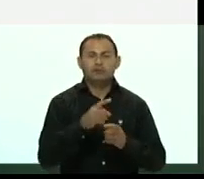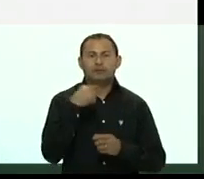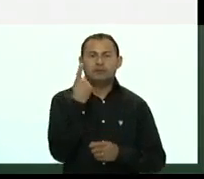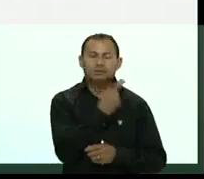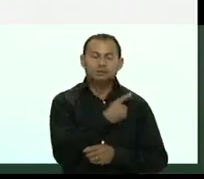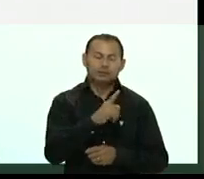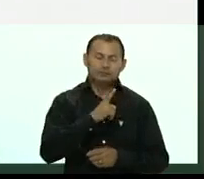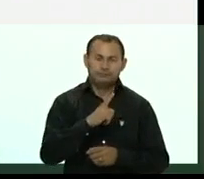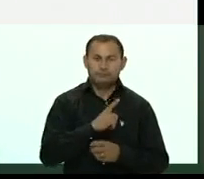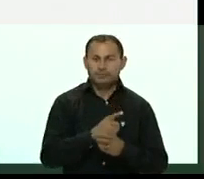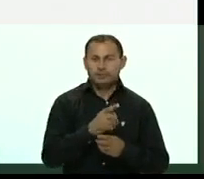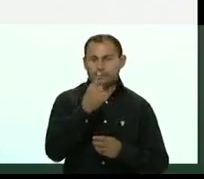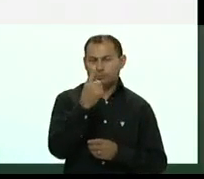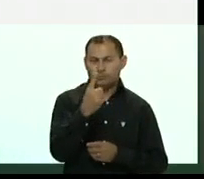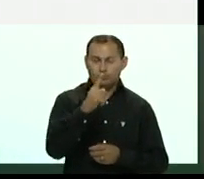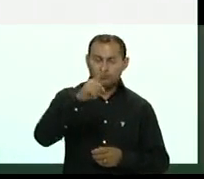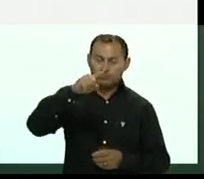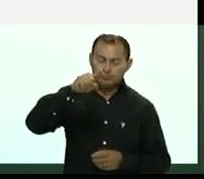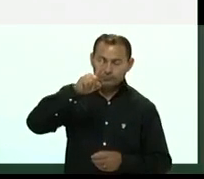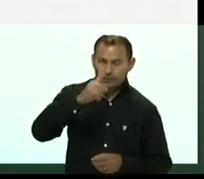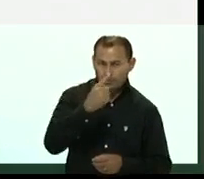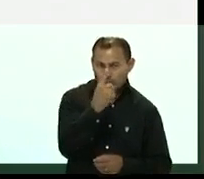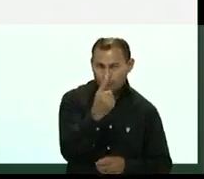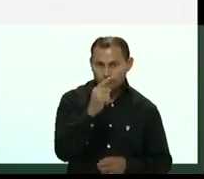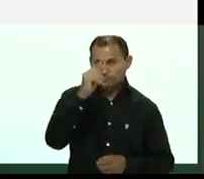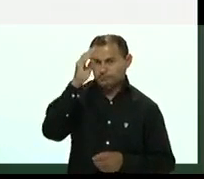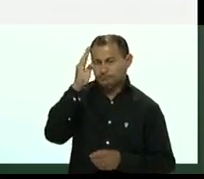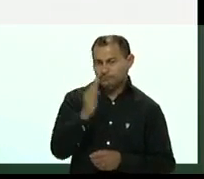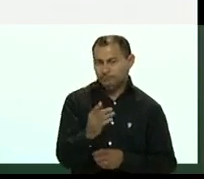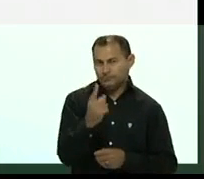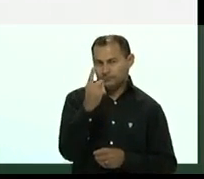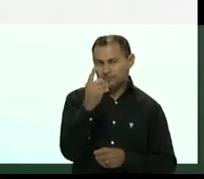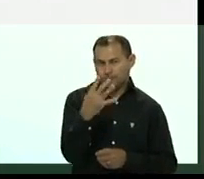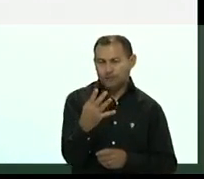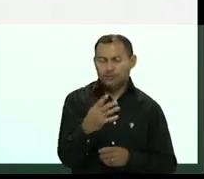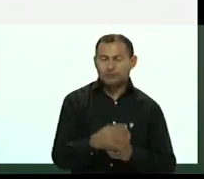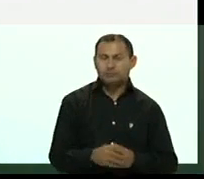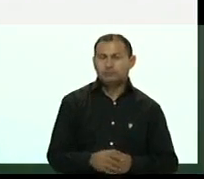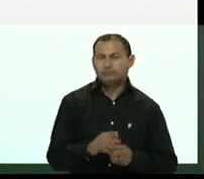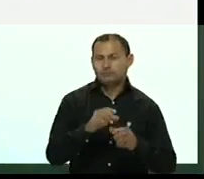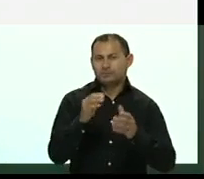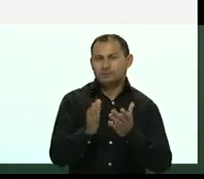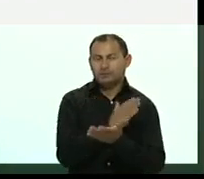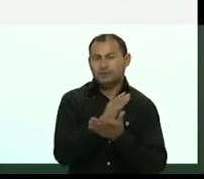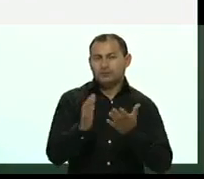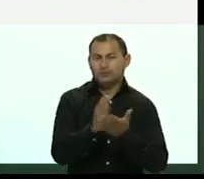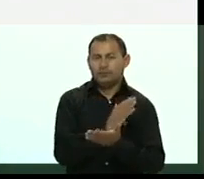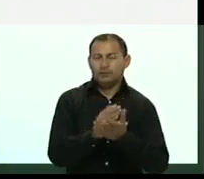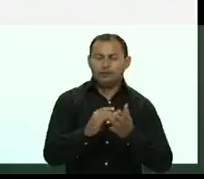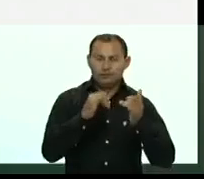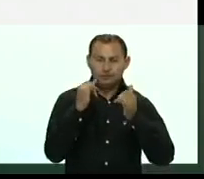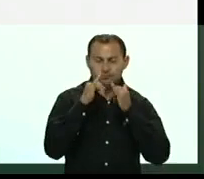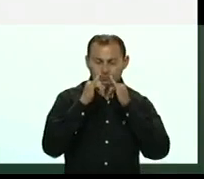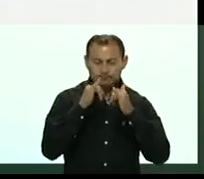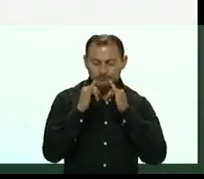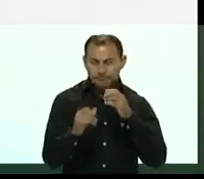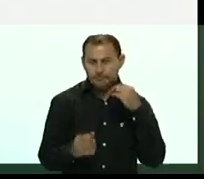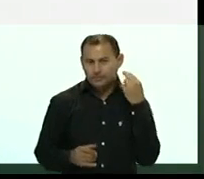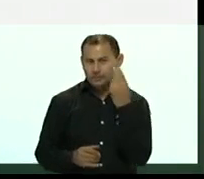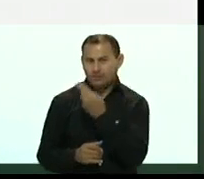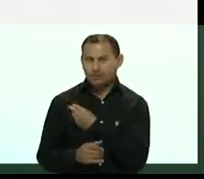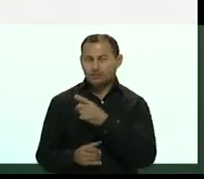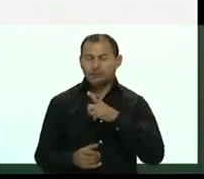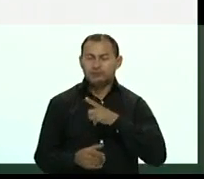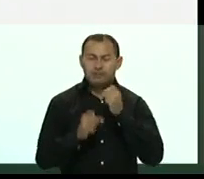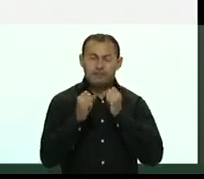nós chegamos a esse 1/4 aqui de litro de combustível. Só tirando aí algumas informações que nós temos. Então,